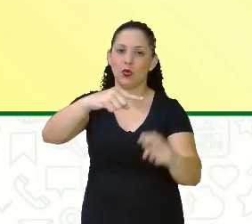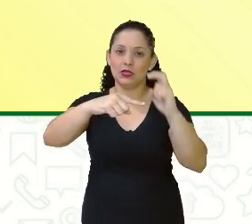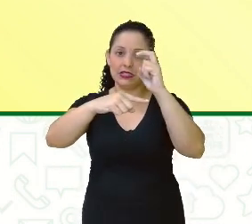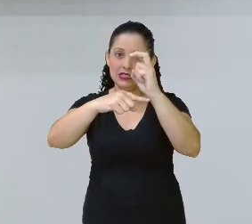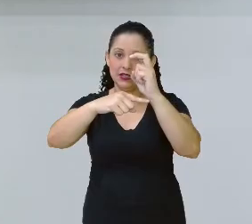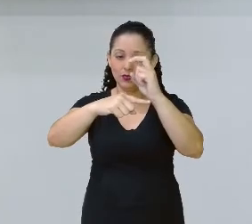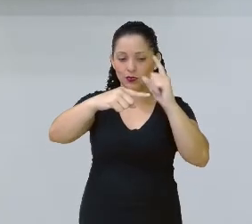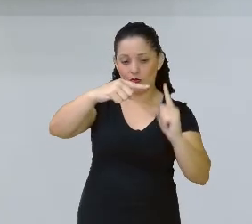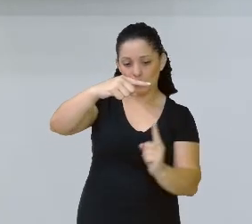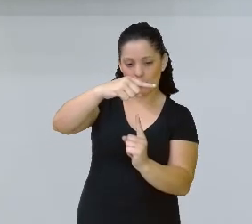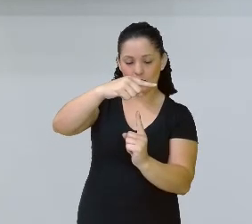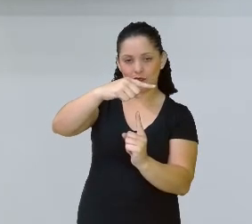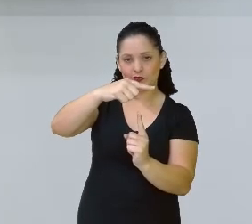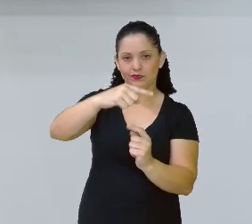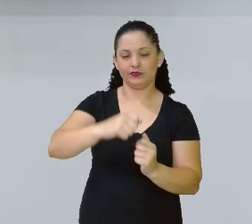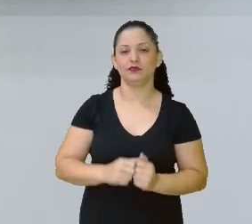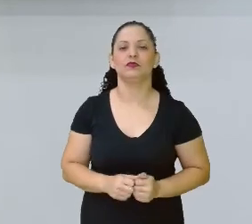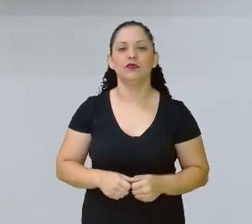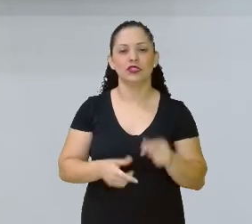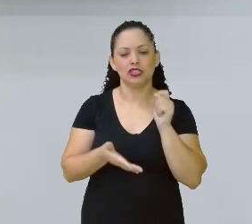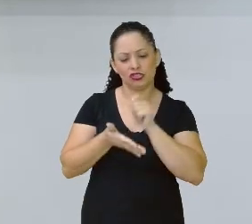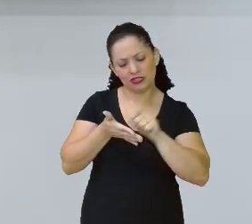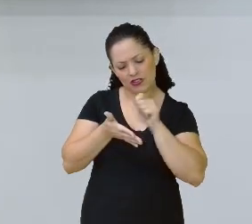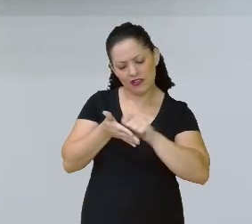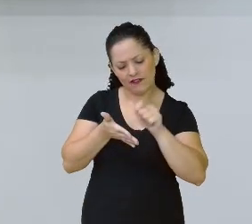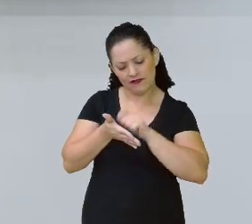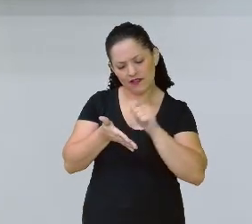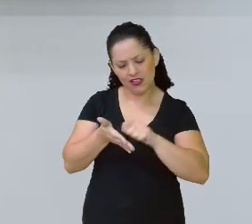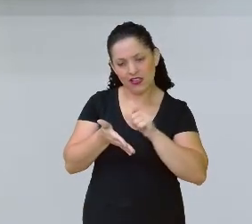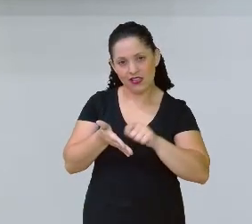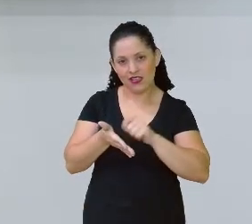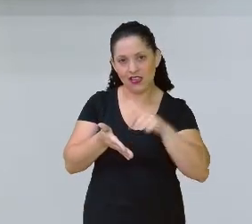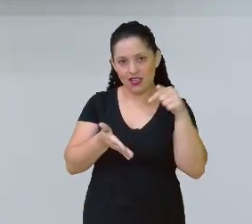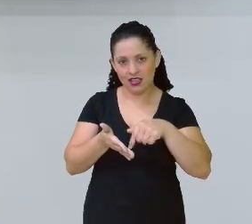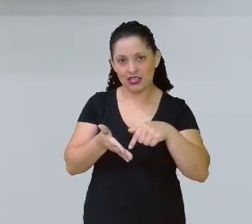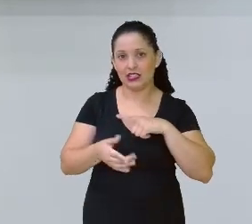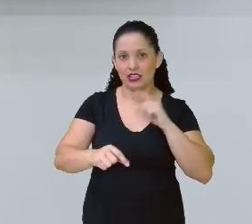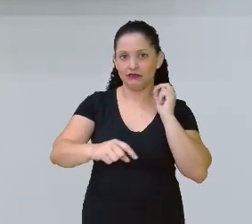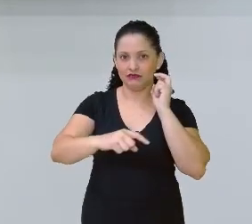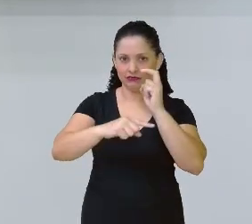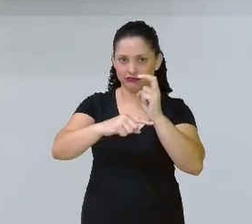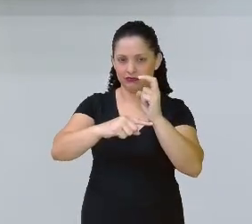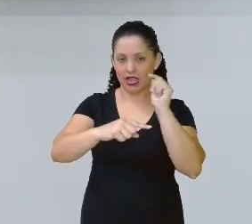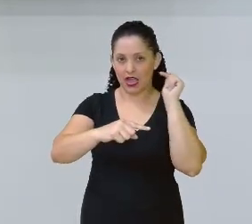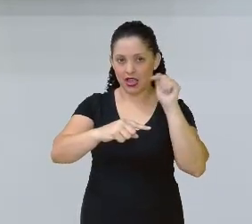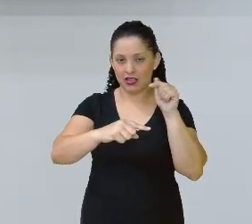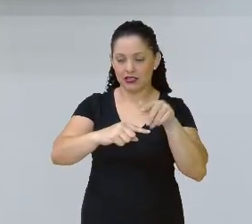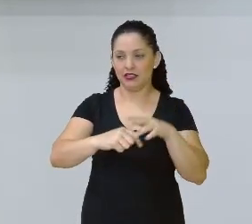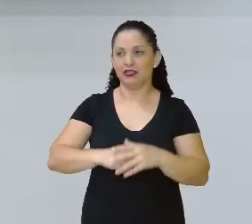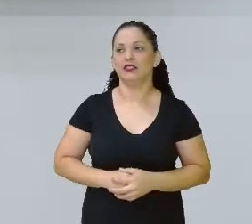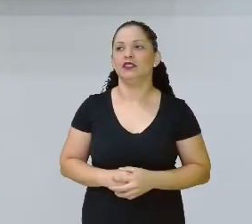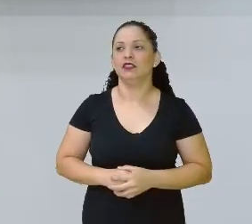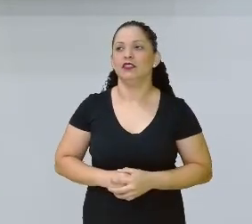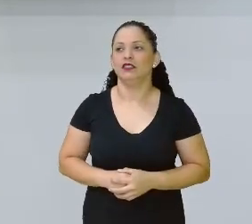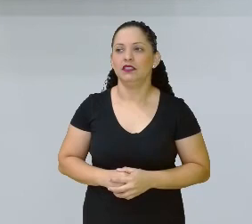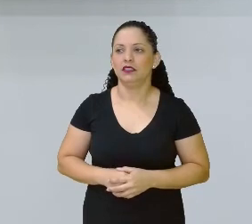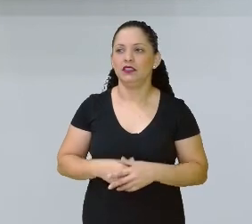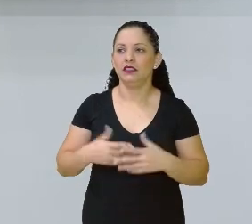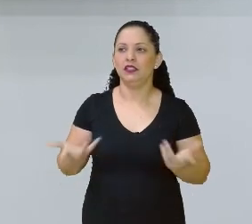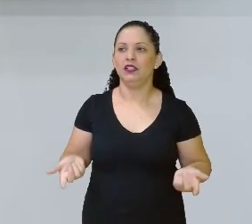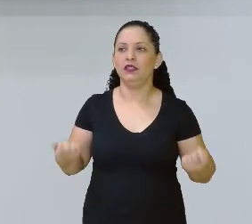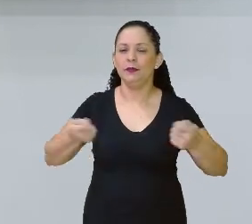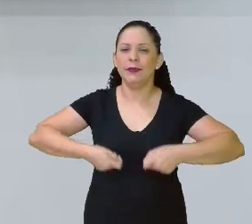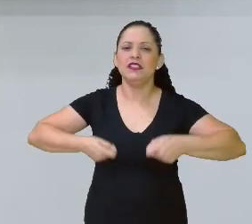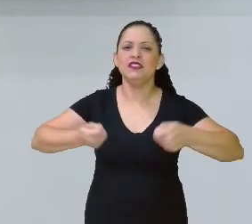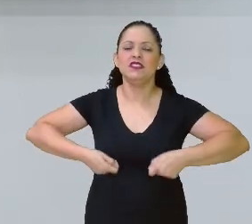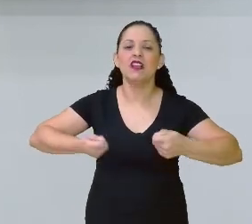ou seja, quando você escreve um número, ele tem no numerador o número 1. Porque se eu precisar de um numerador